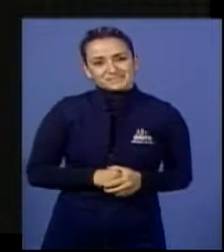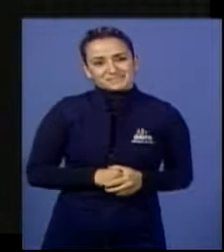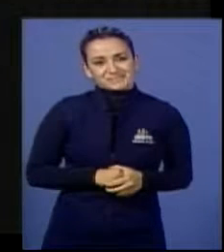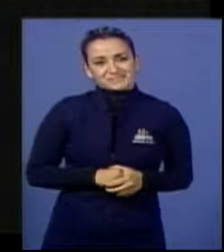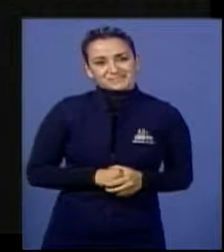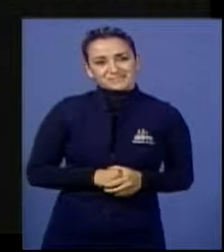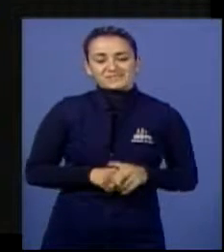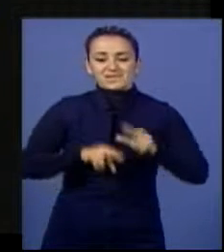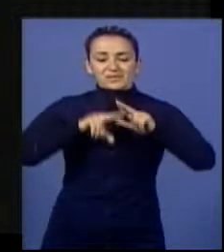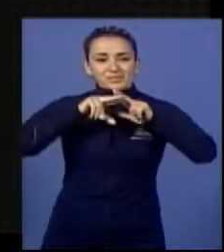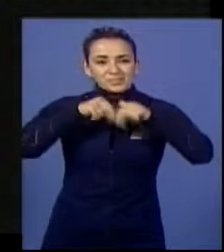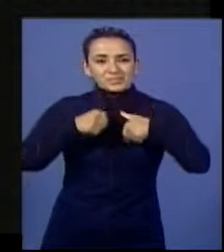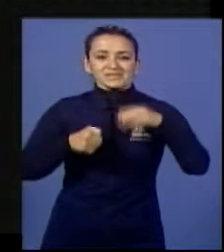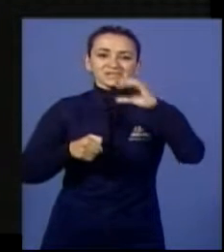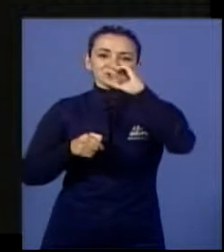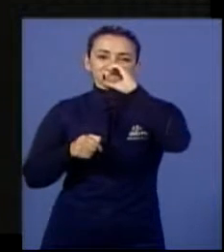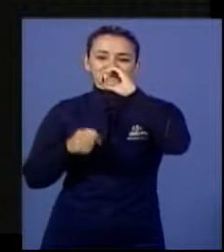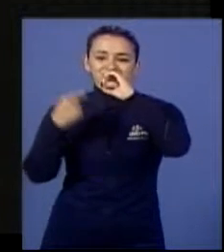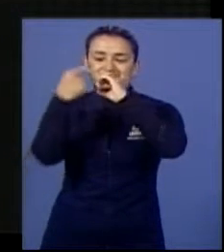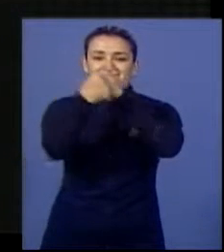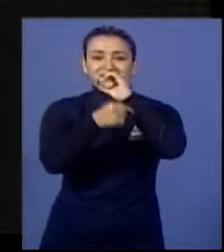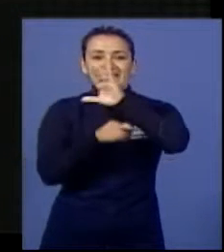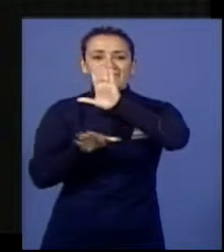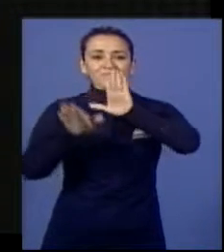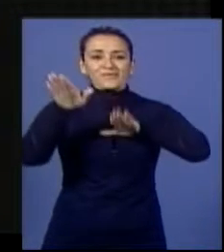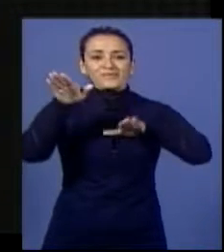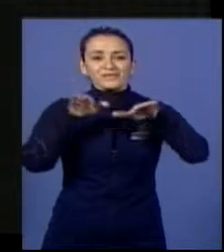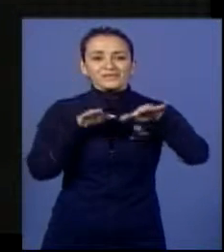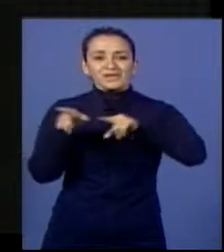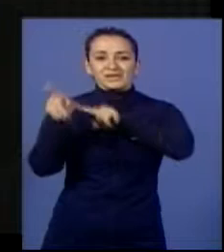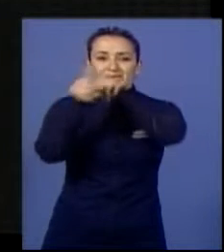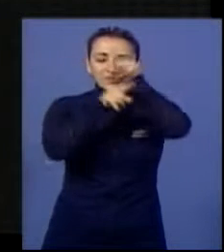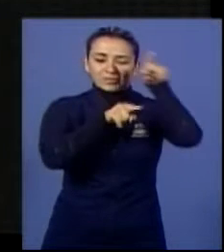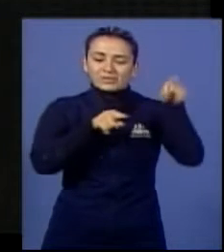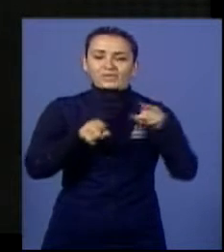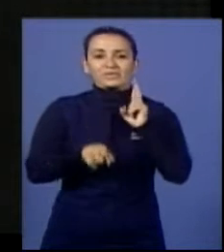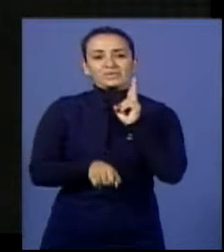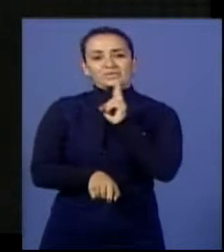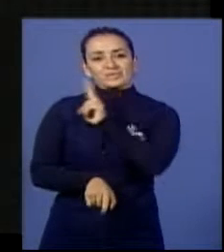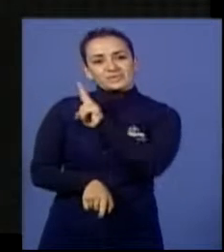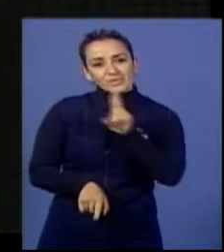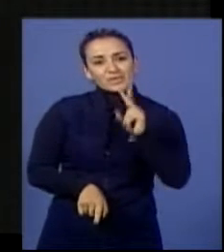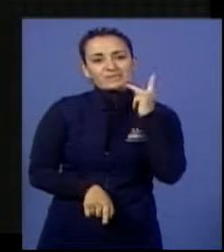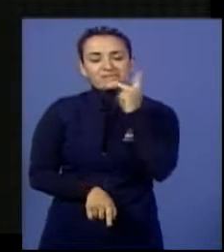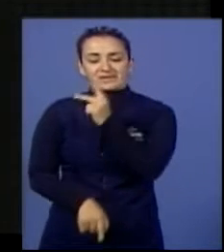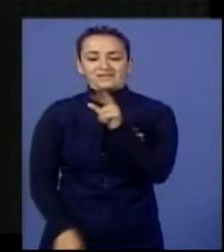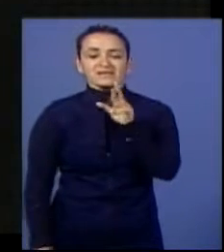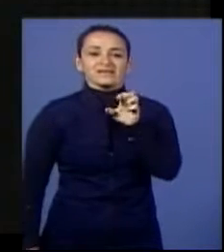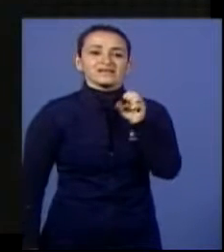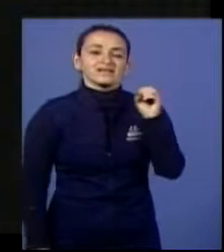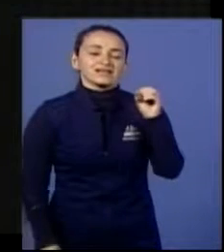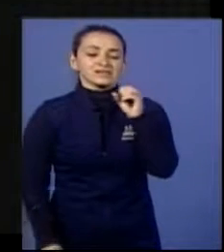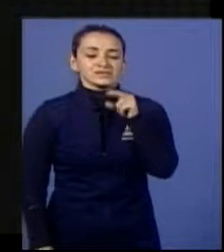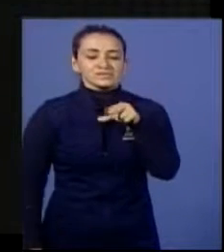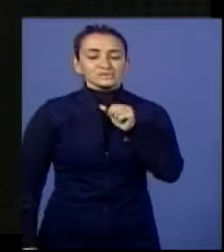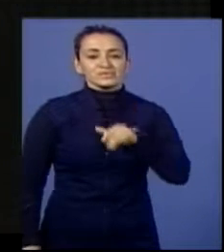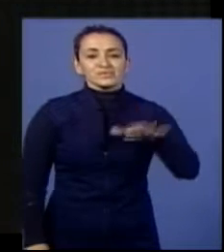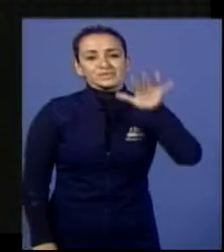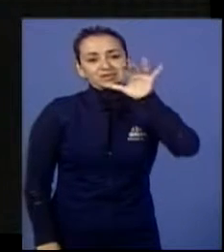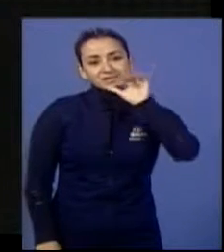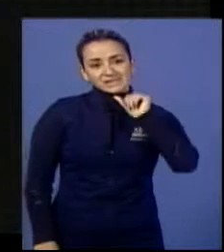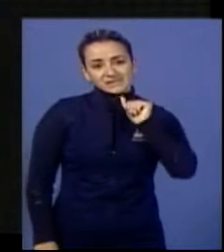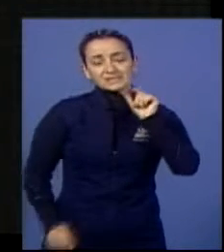representamos pela bolinha. E o nome desta coiseira, o nome disso é ressonância. O que é ressonância? É